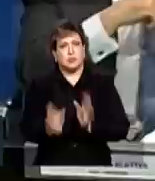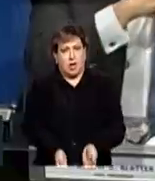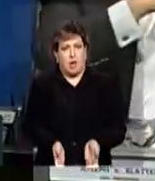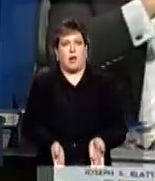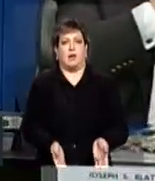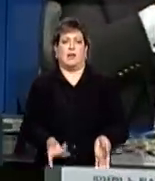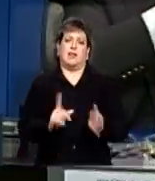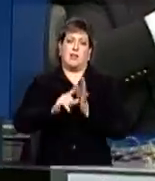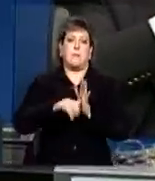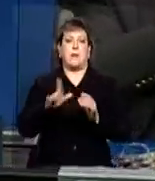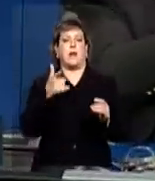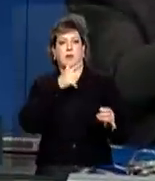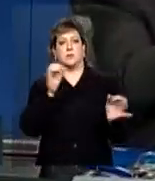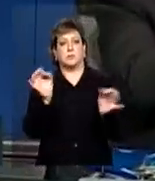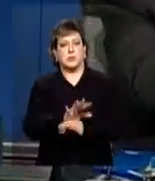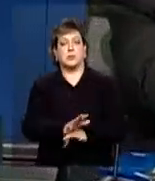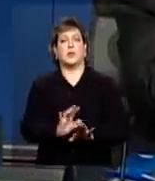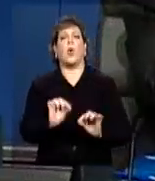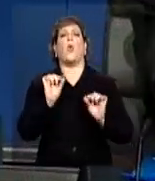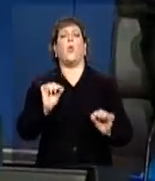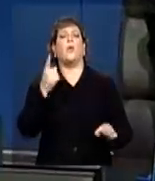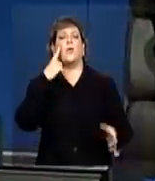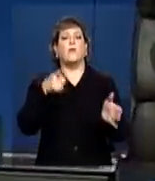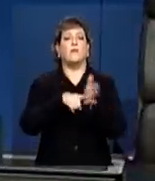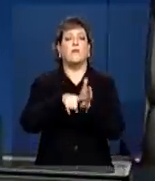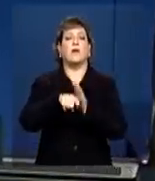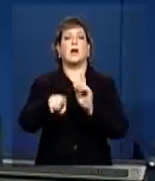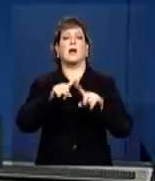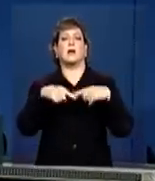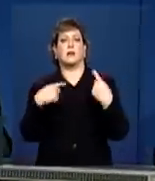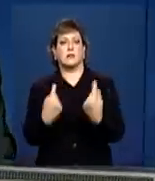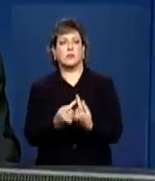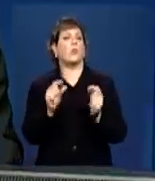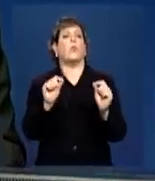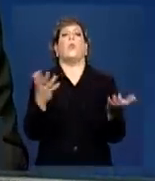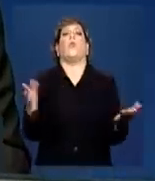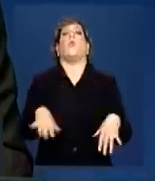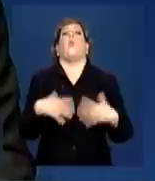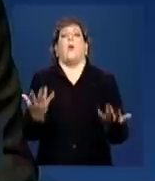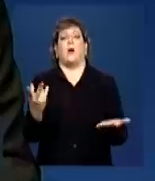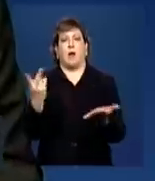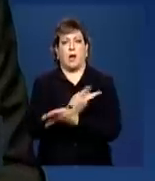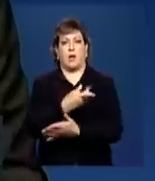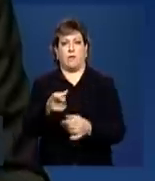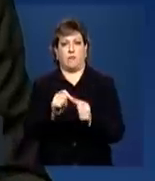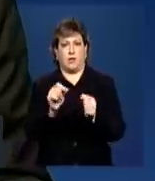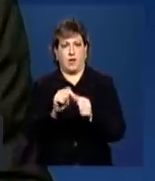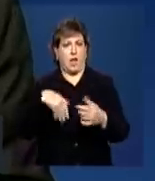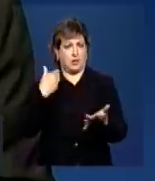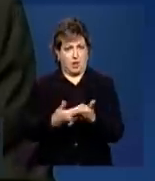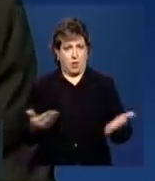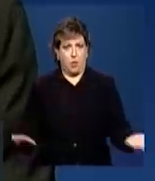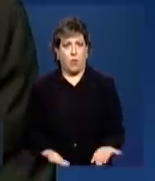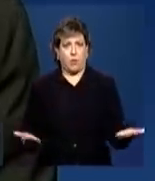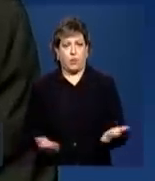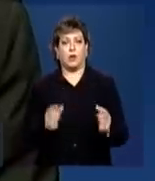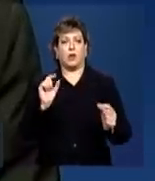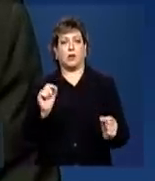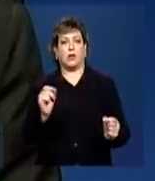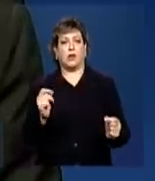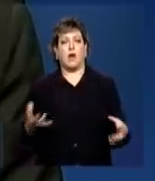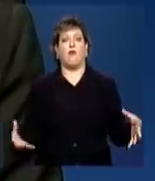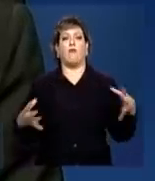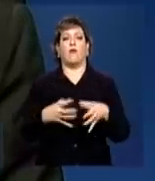O que, se avaliou nessa reunião que foram esses erros cometidos até o momento que provocaram